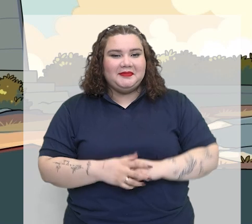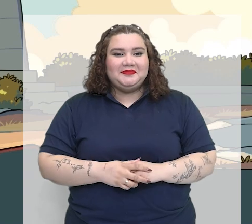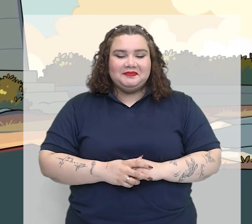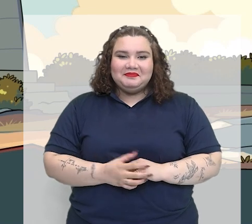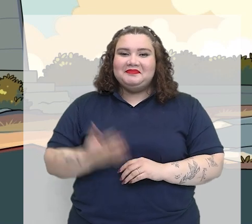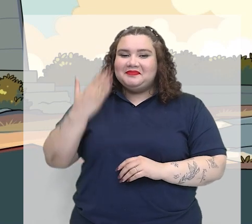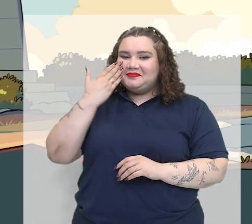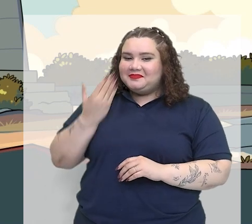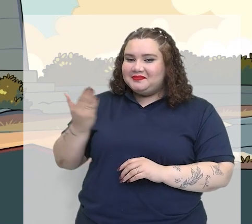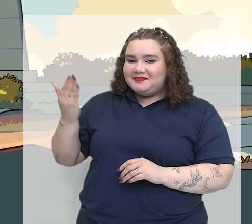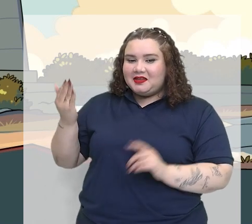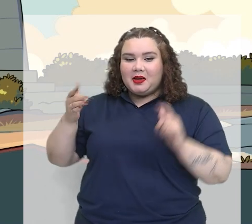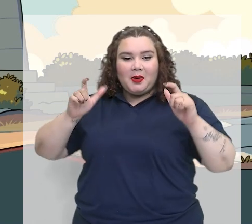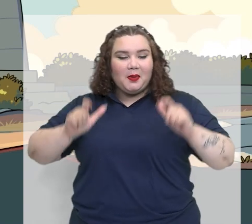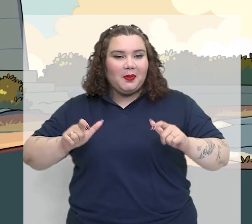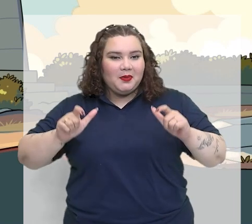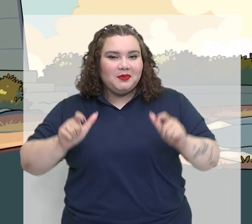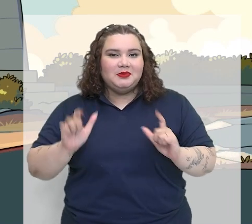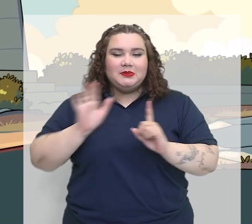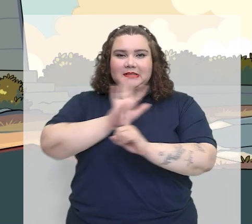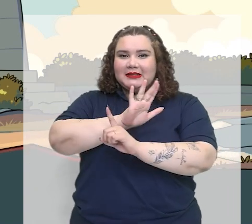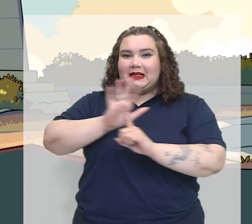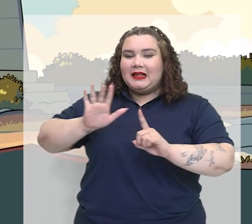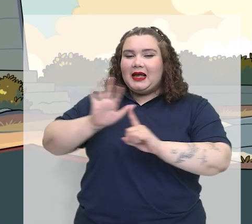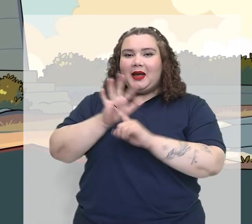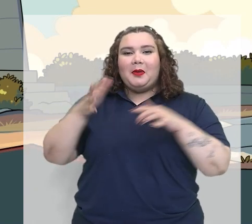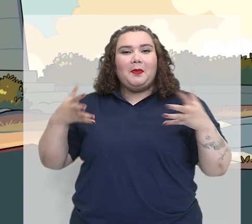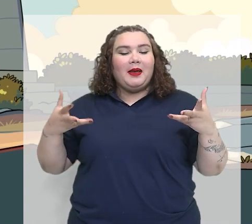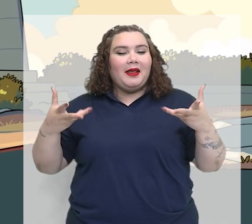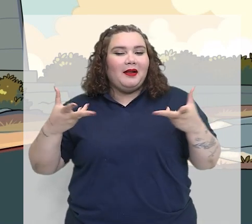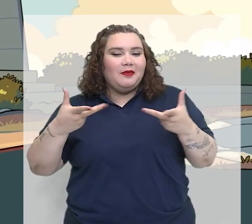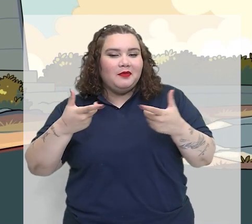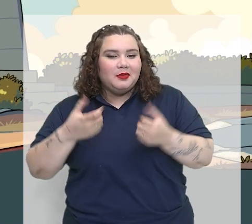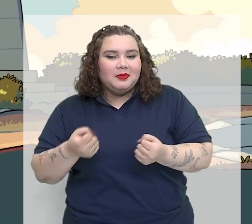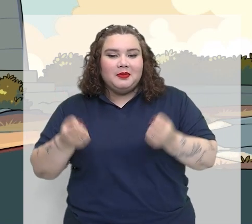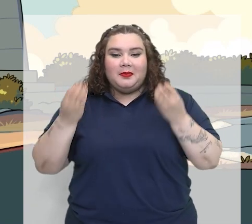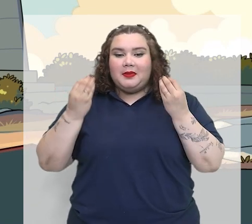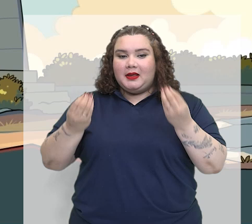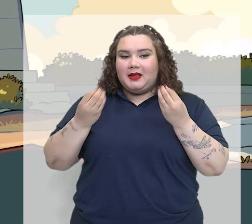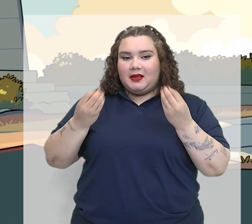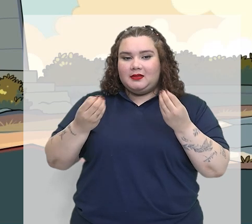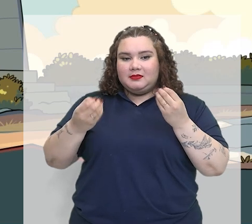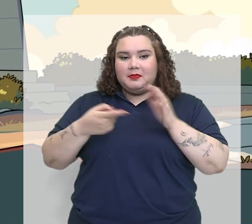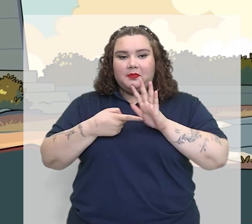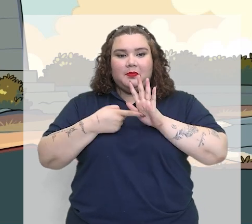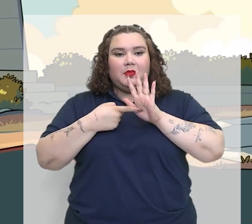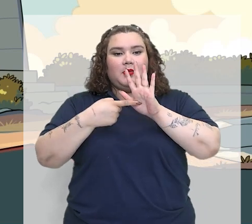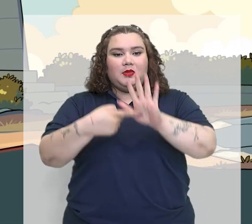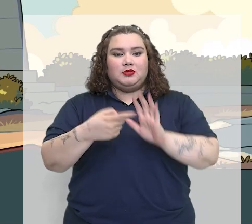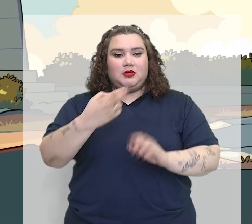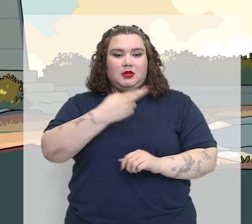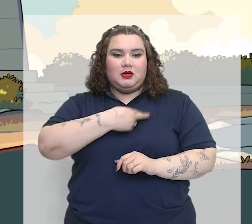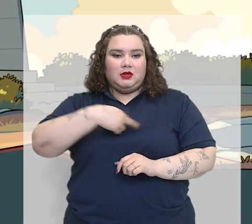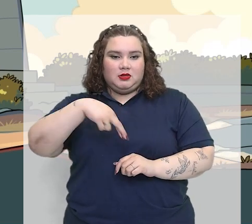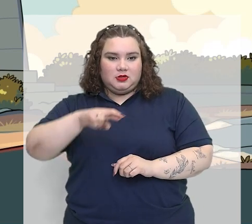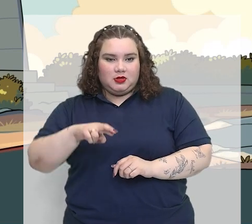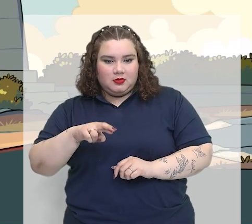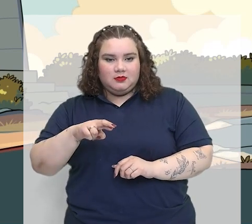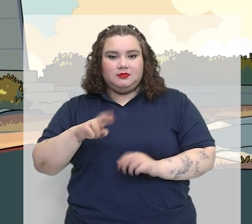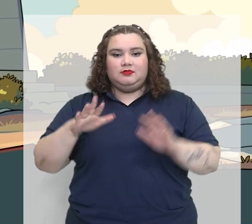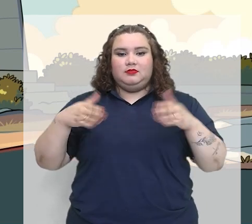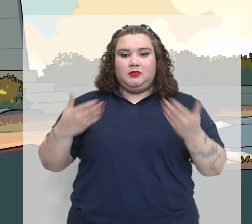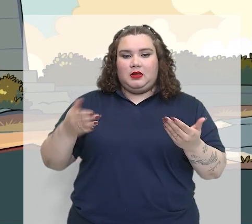né? Então, estou aqui agora, neste cenário maravilhoso, exatamente para falar um pouco sobre essa religião,